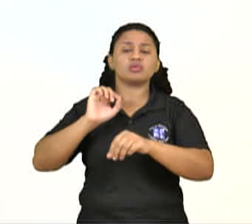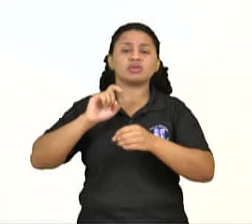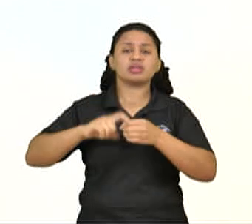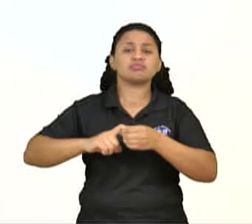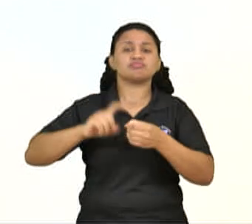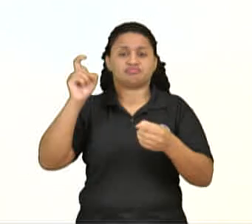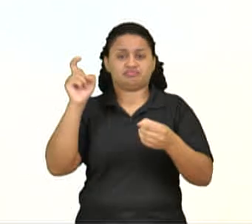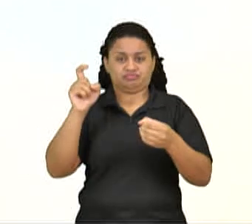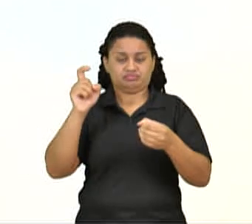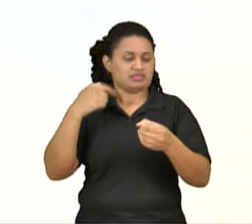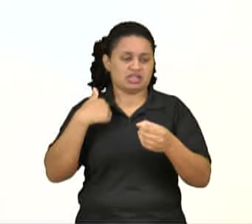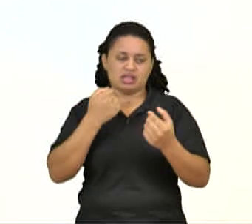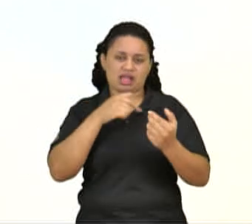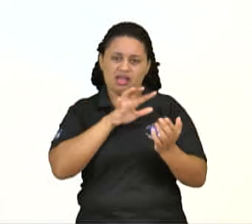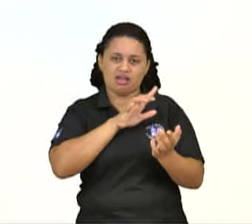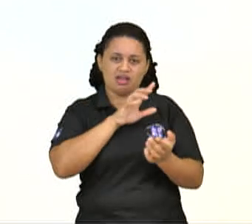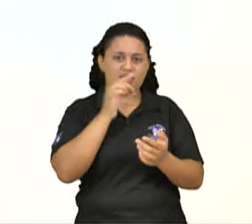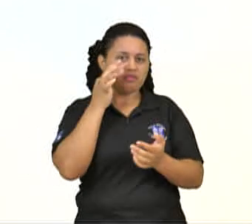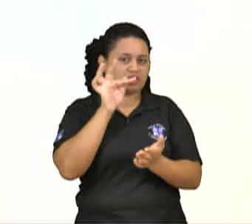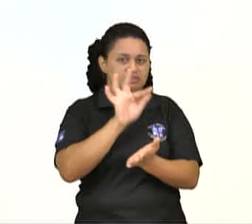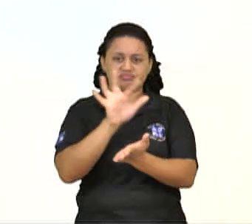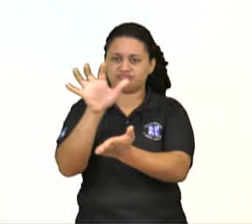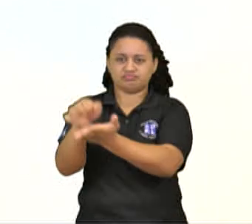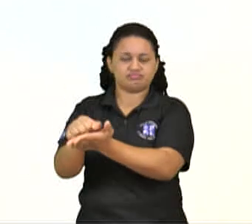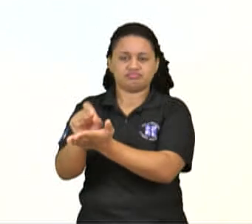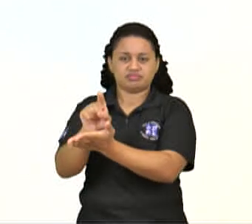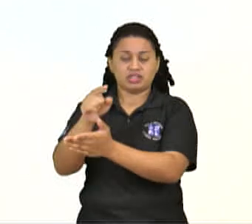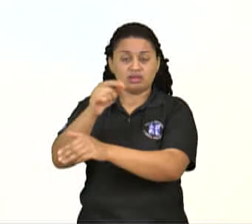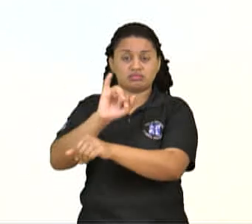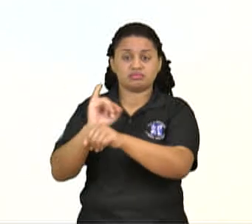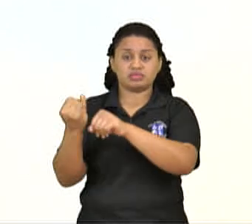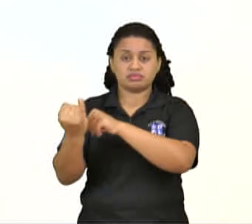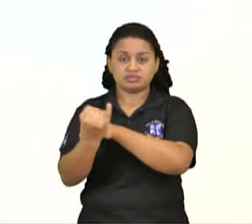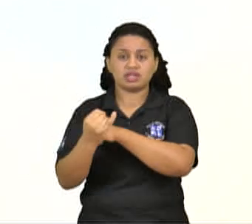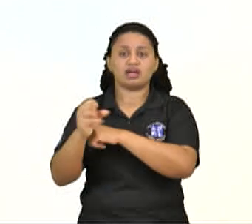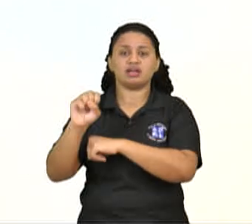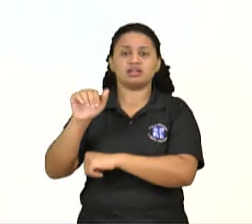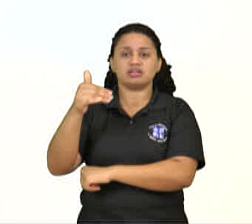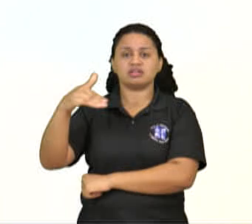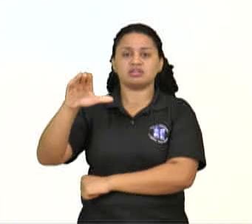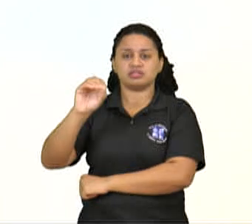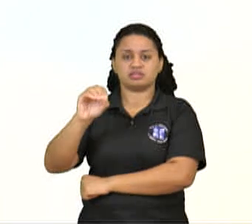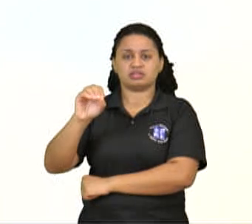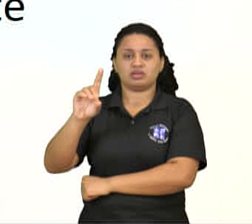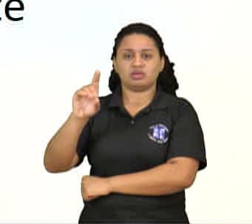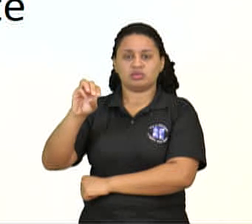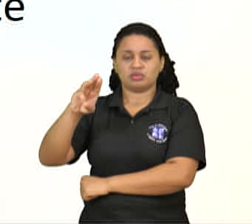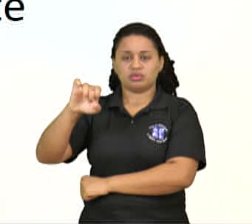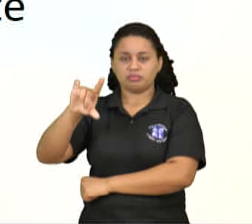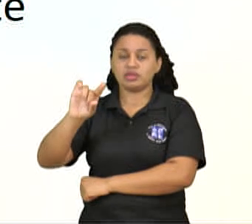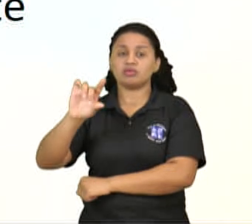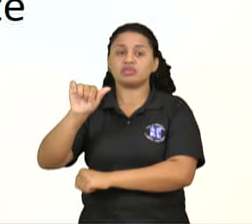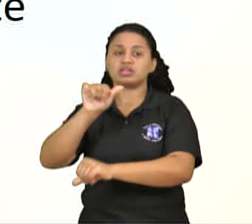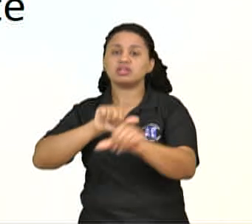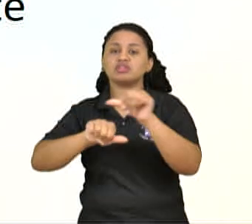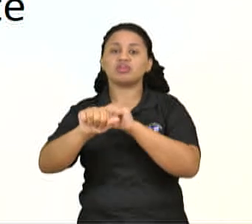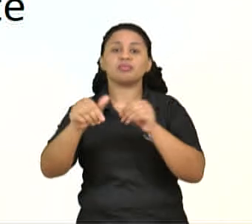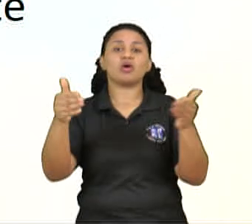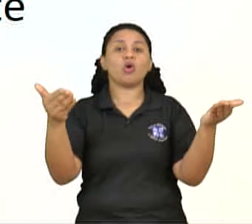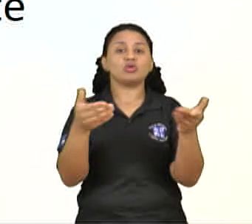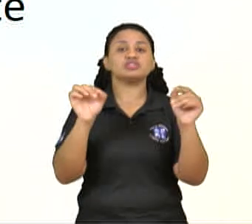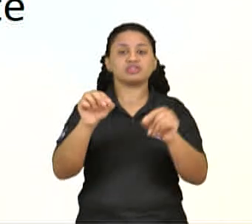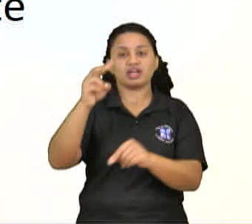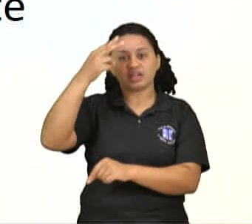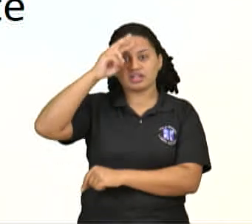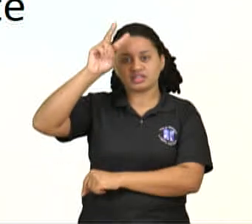com relação à França. A ilha de São Domingo vai se transformar no atual Haiti. A